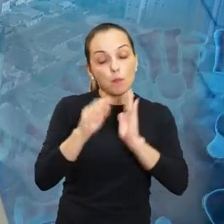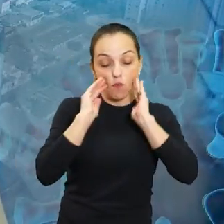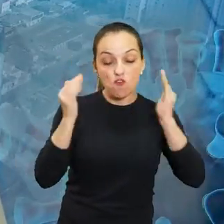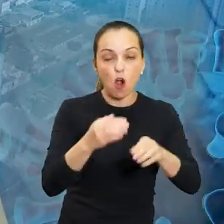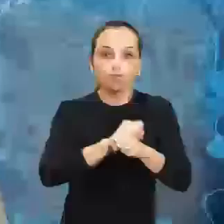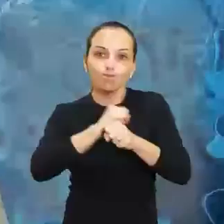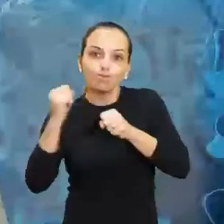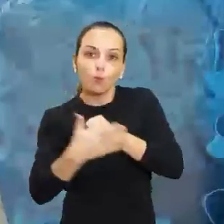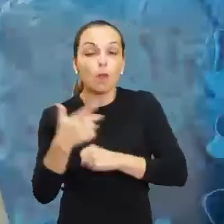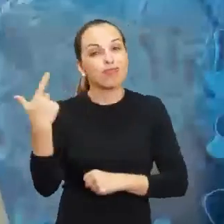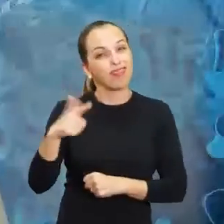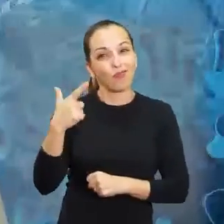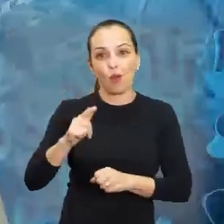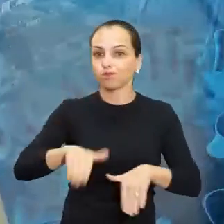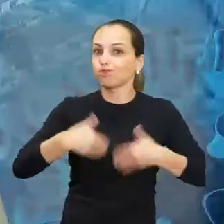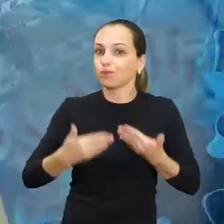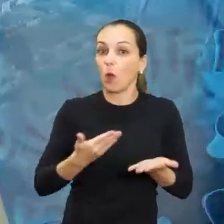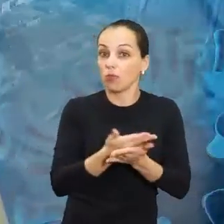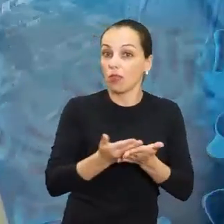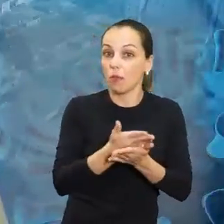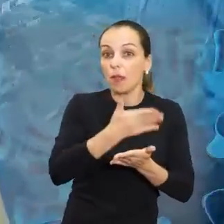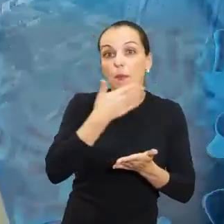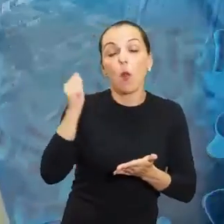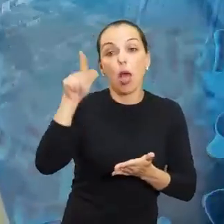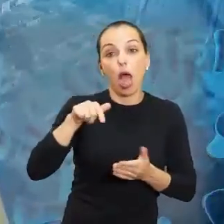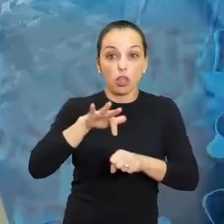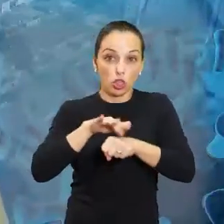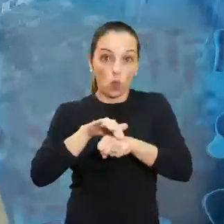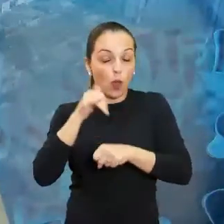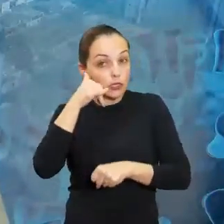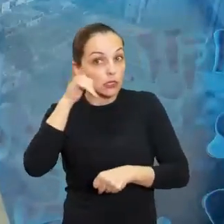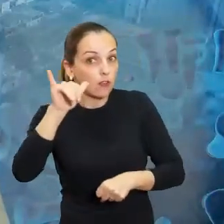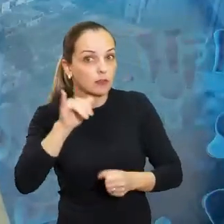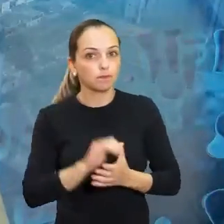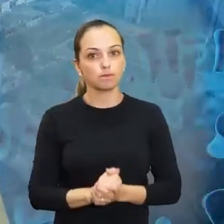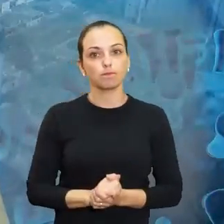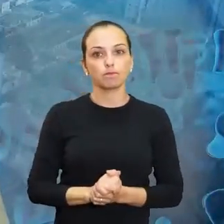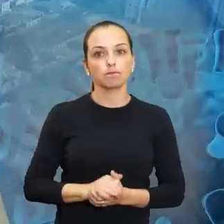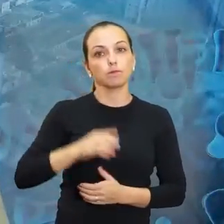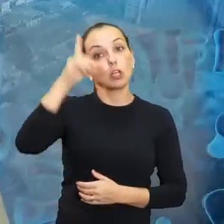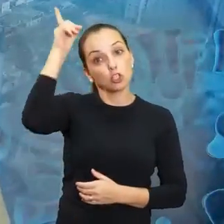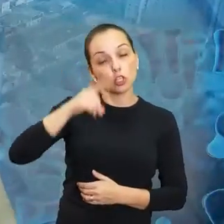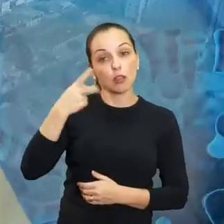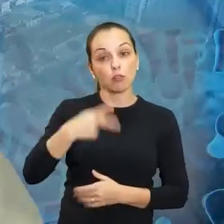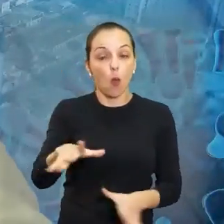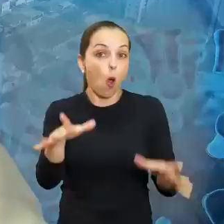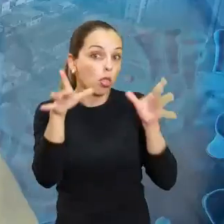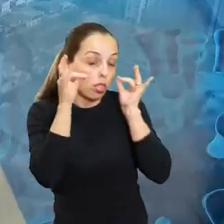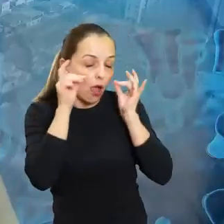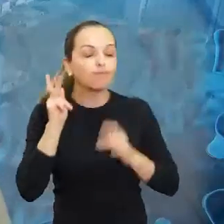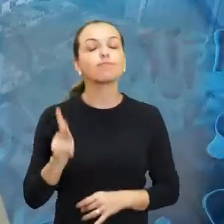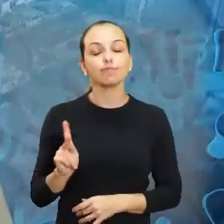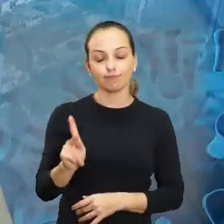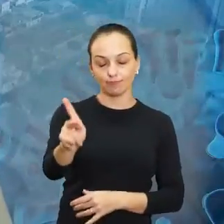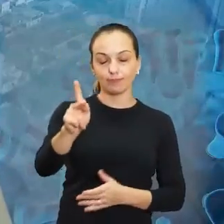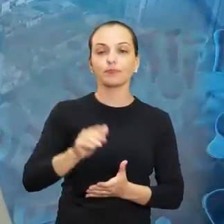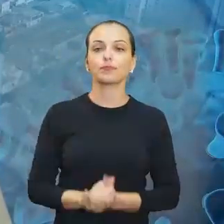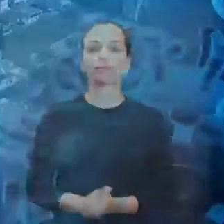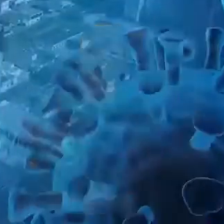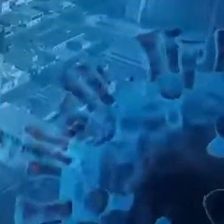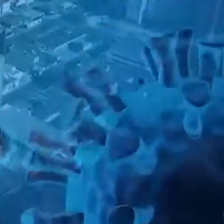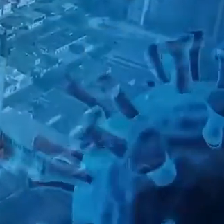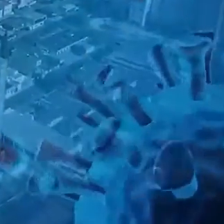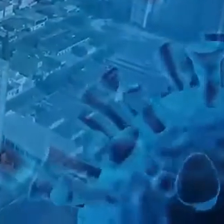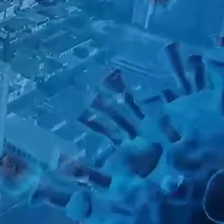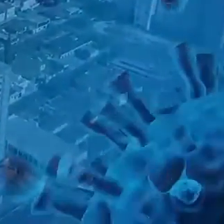existe um remédio específico para o corona e o melhor tratamento ainda é a prevenção. Fique de olho nos seus direitos.